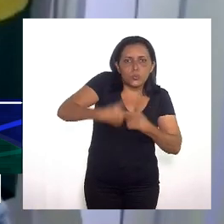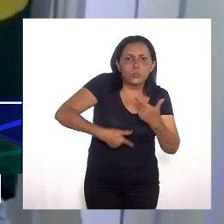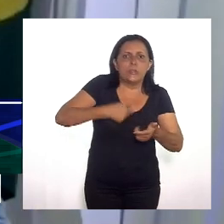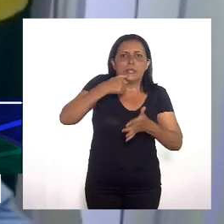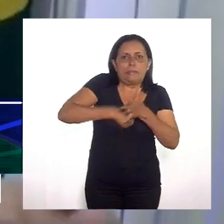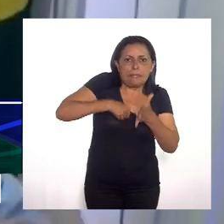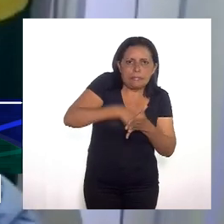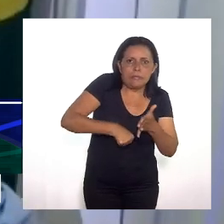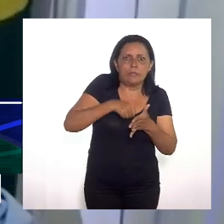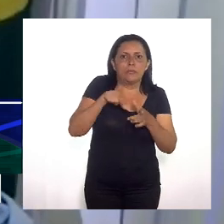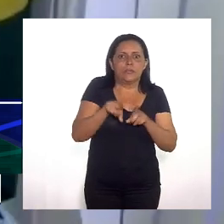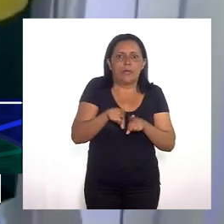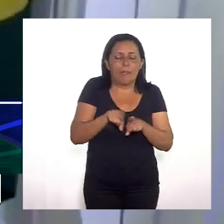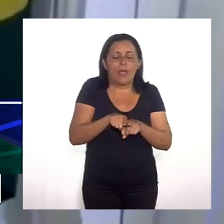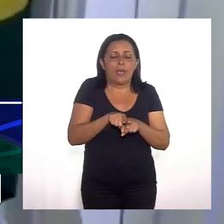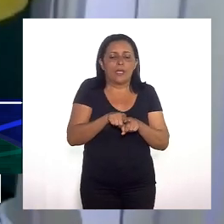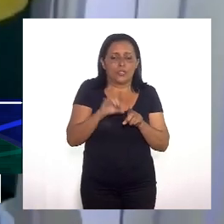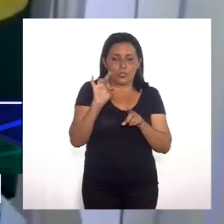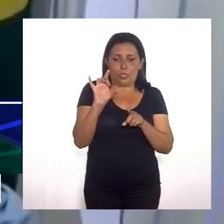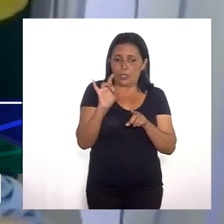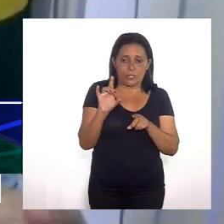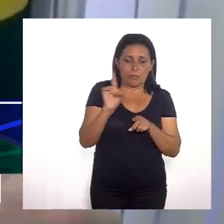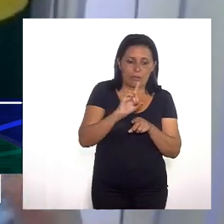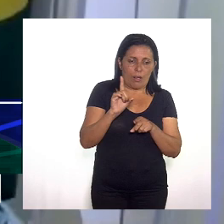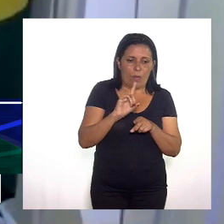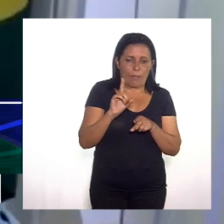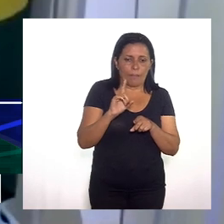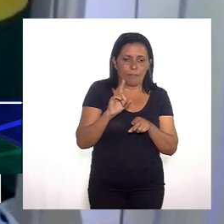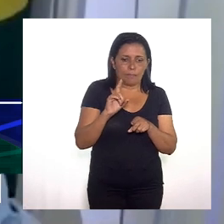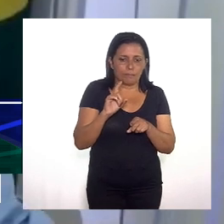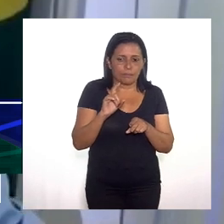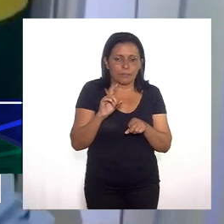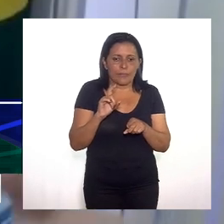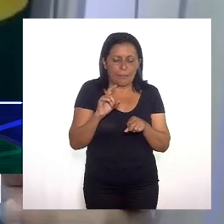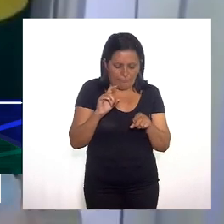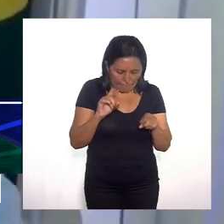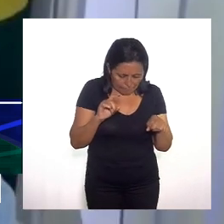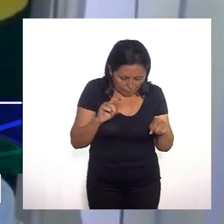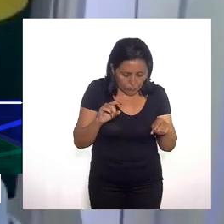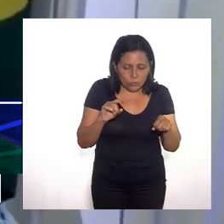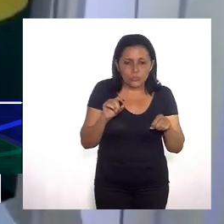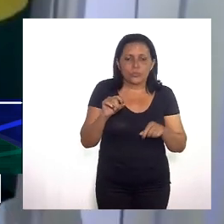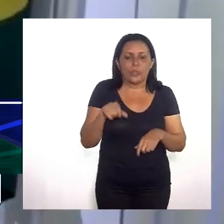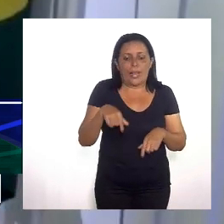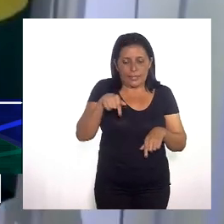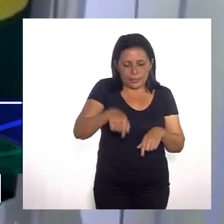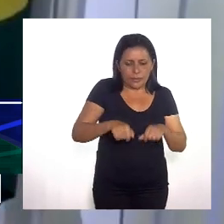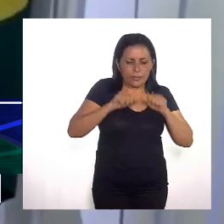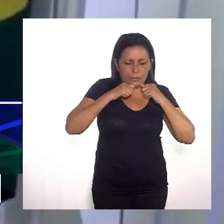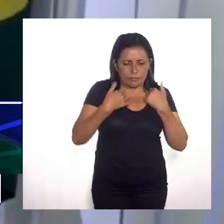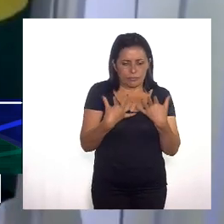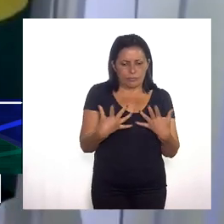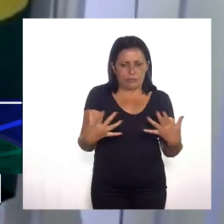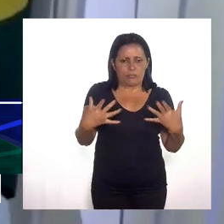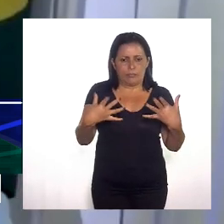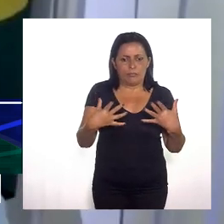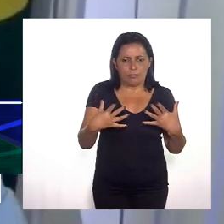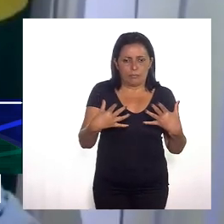nessas lutas, eles não estão sozinhos. A gente pode, pelo menos, usar a tribuna do parlamento